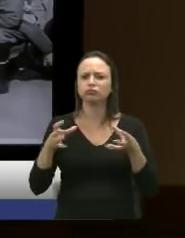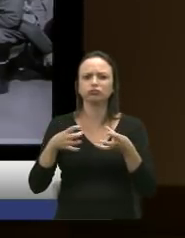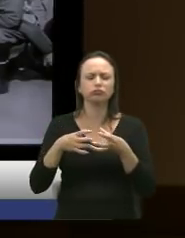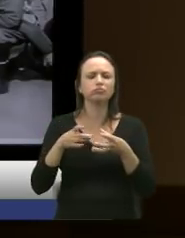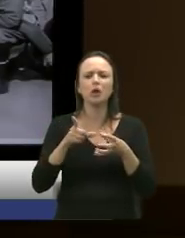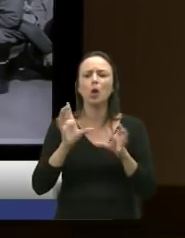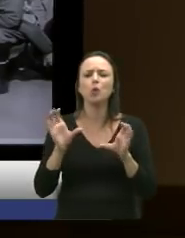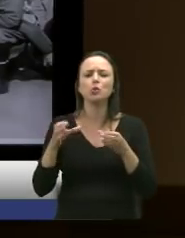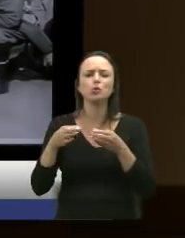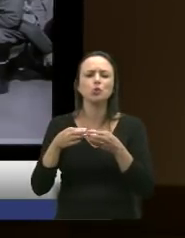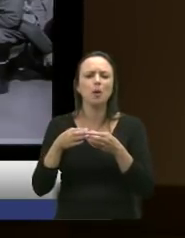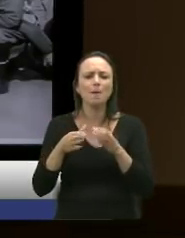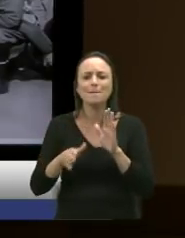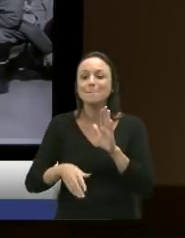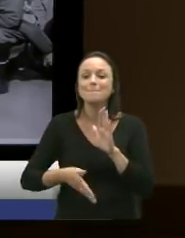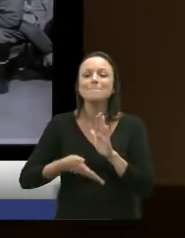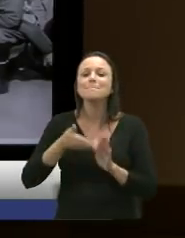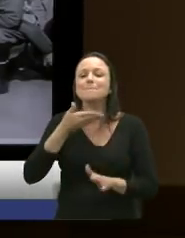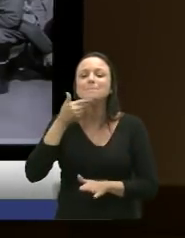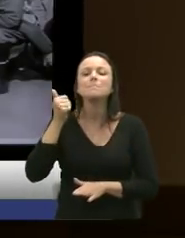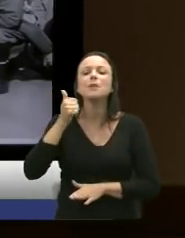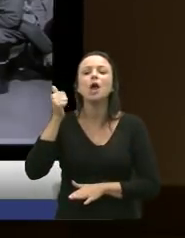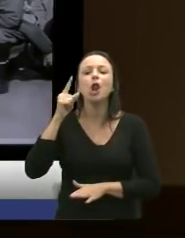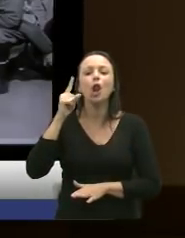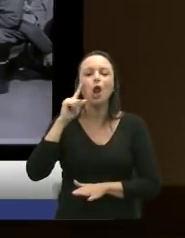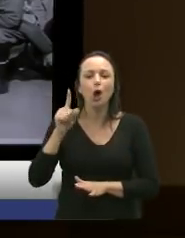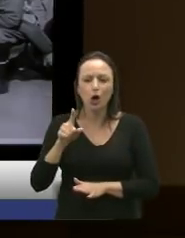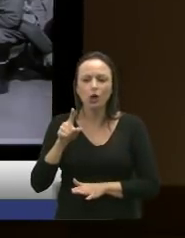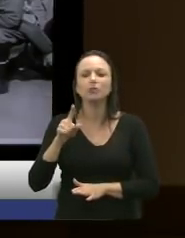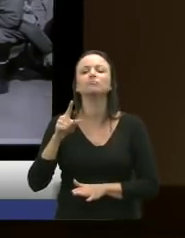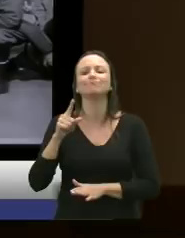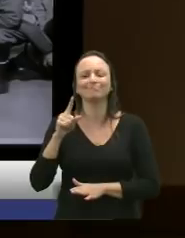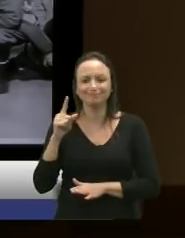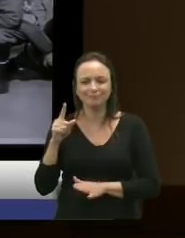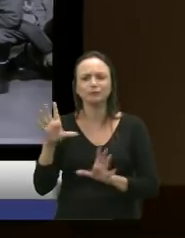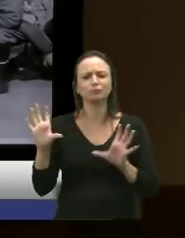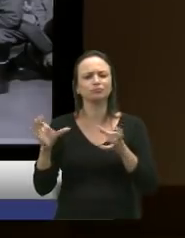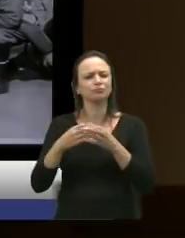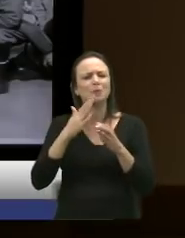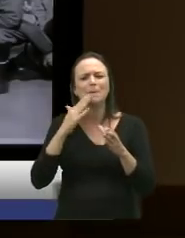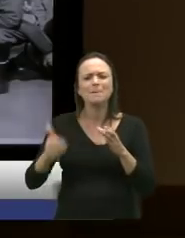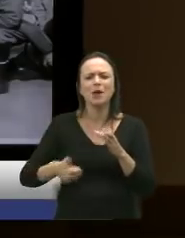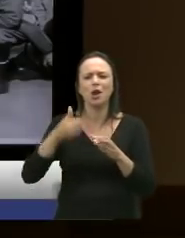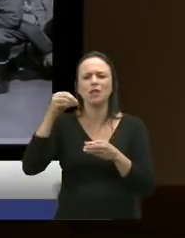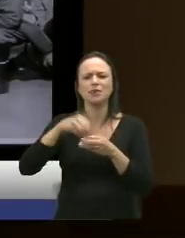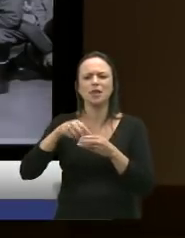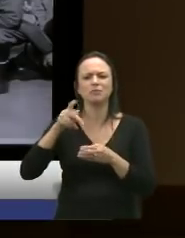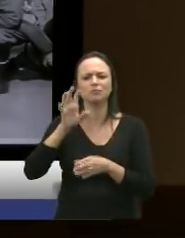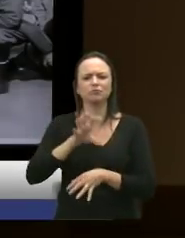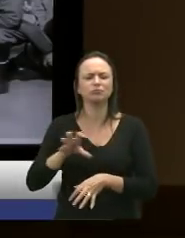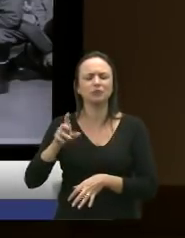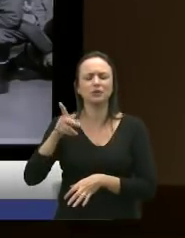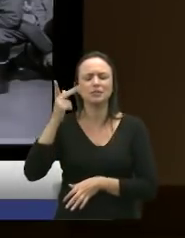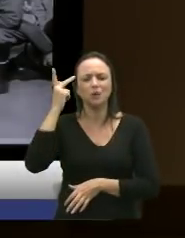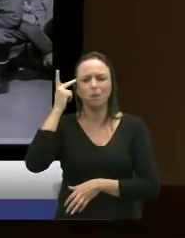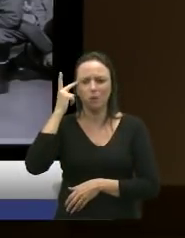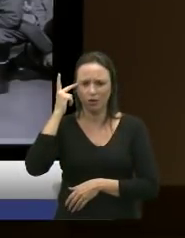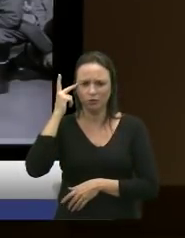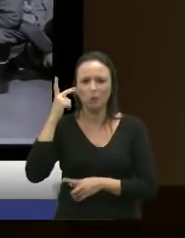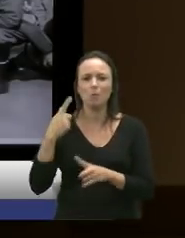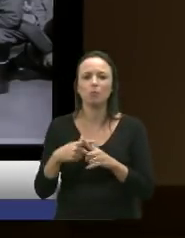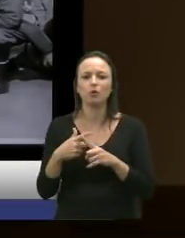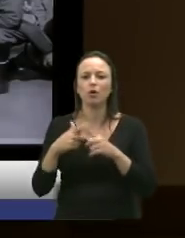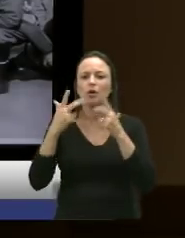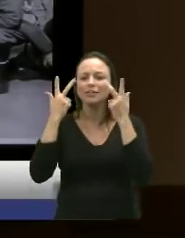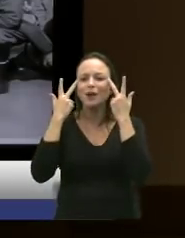melhor vista pelo Comando Paulista, a mais benquista das tropas do Comando Paulista, segundo que eu vi depoimento, pela tranquilidade,